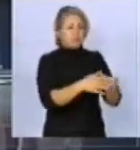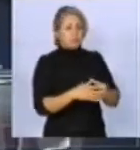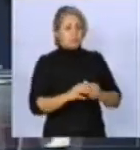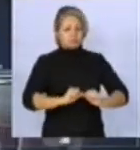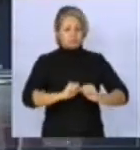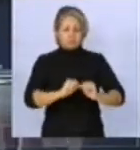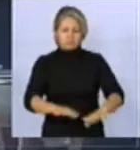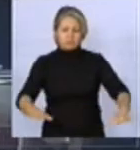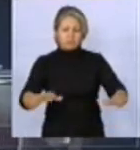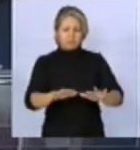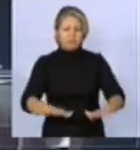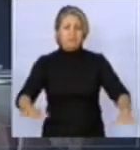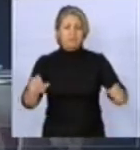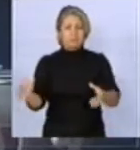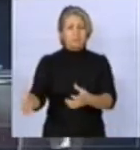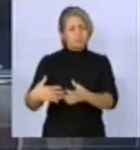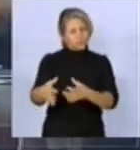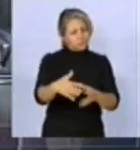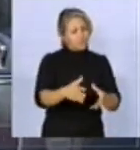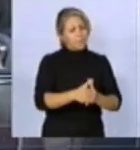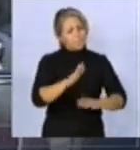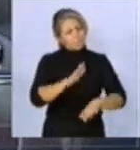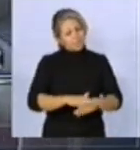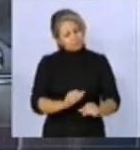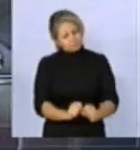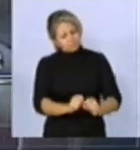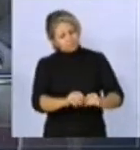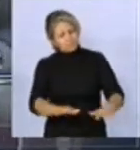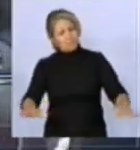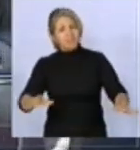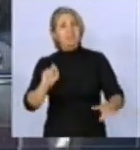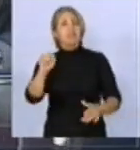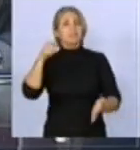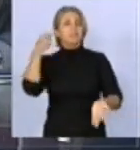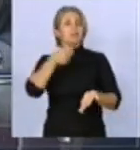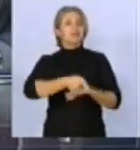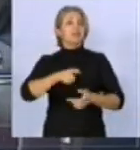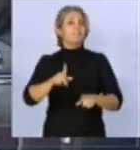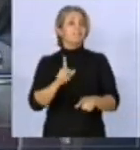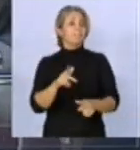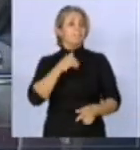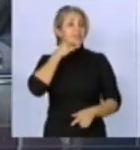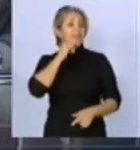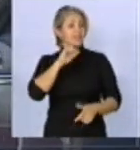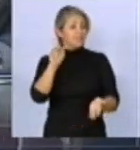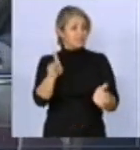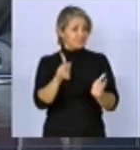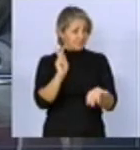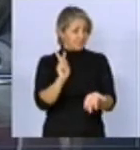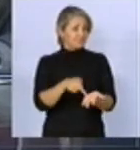ter companhia elas um Tony e da companhia mas em quem paga essa essa energia o sol morre